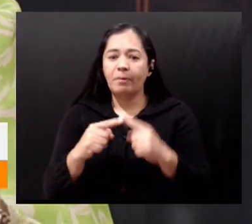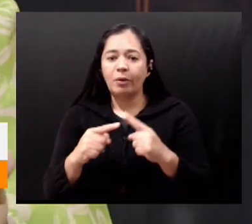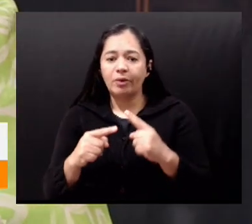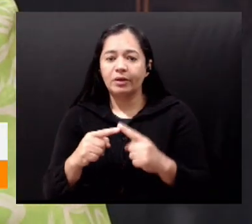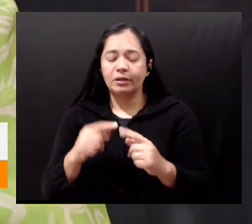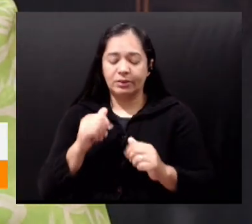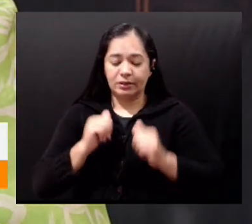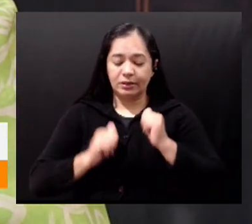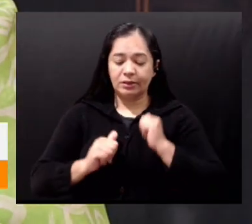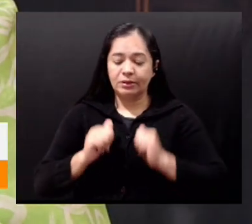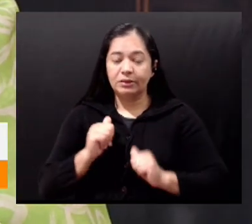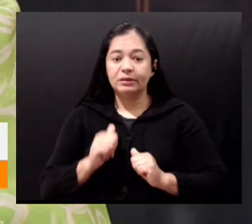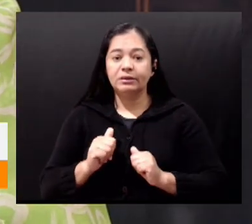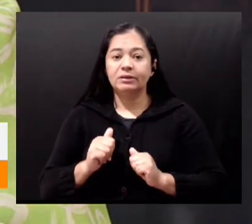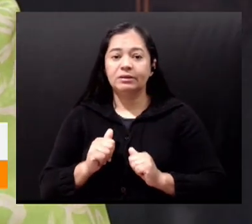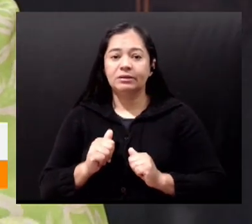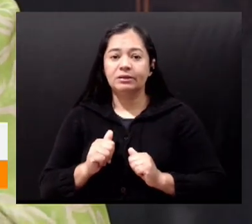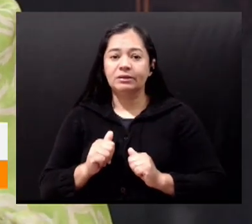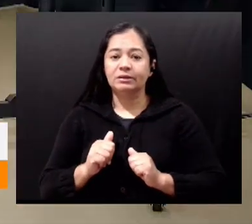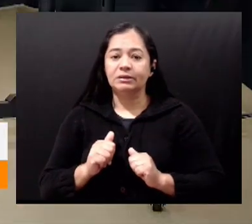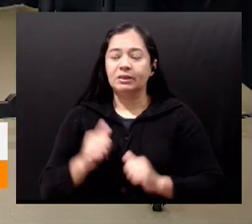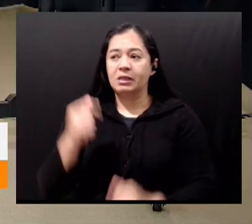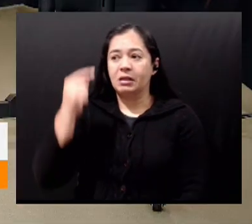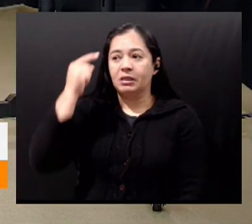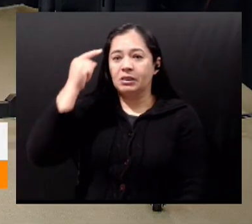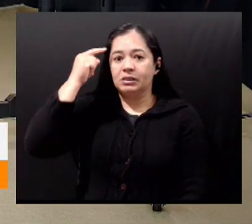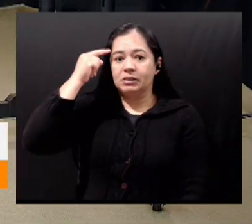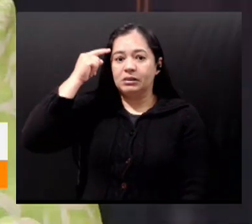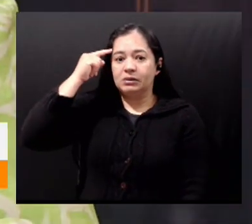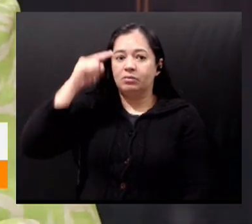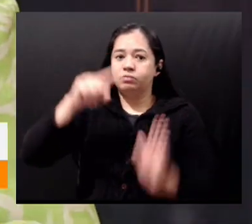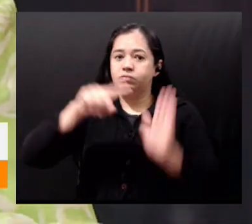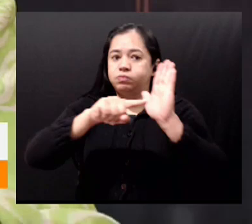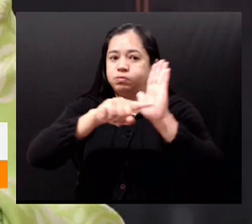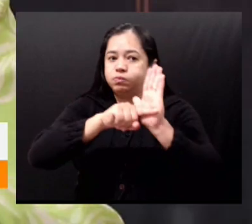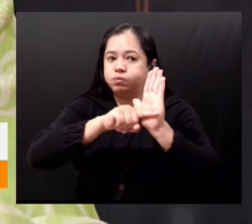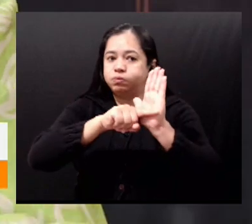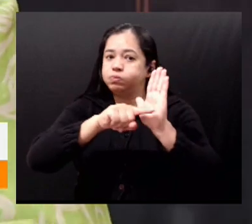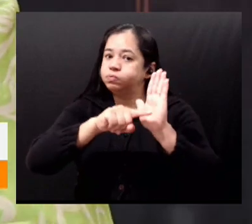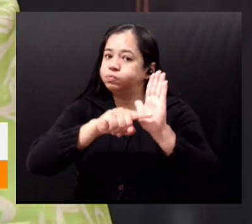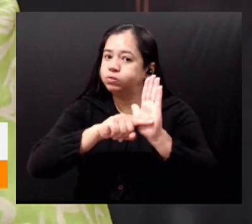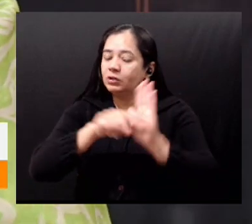pensamentos caóticos, né, Yara? Negativo, sim. Bem uhum, negativos. E uhum. você não consegue mais